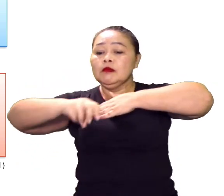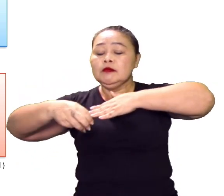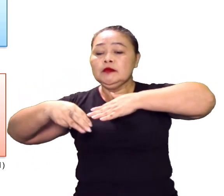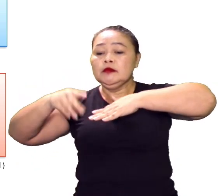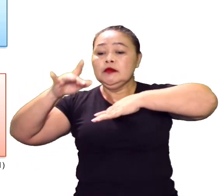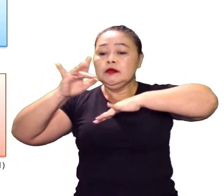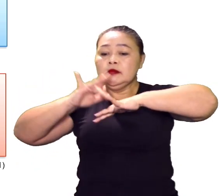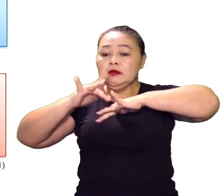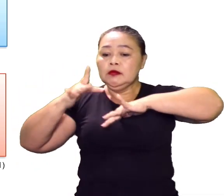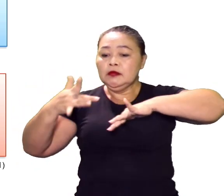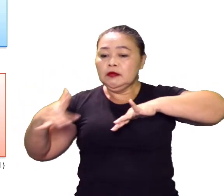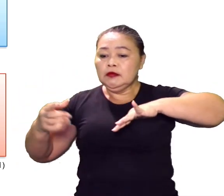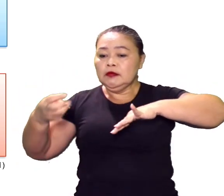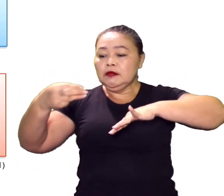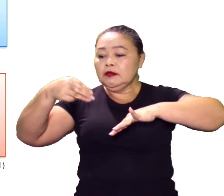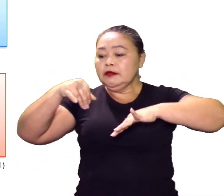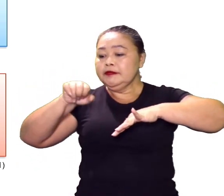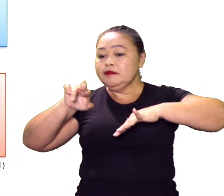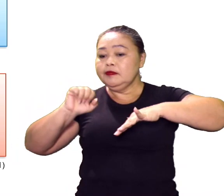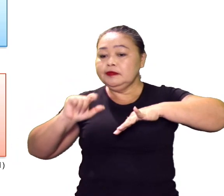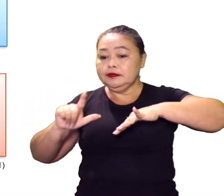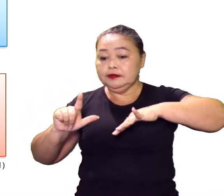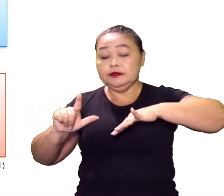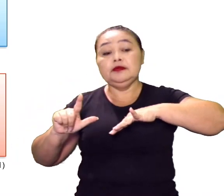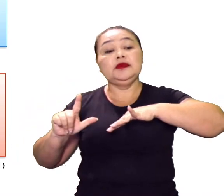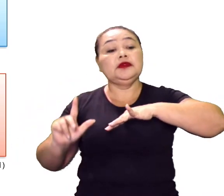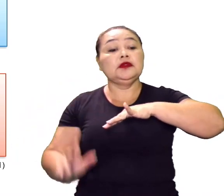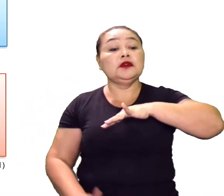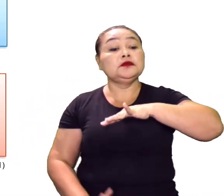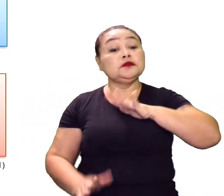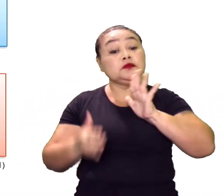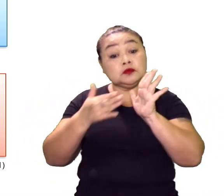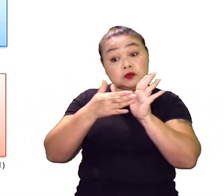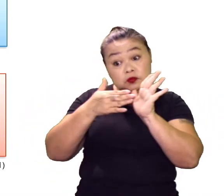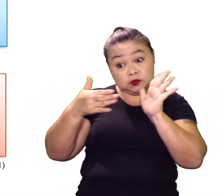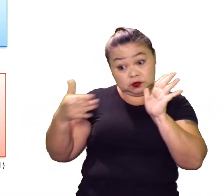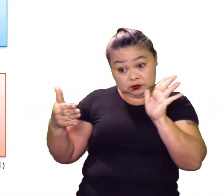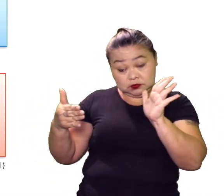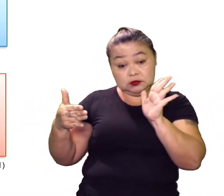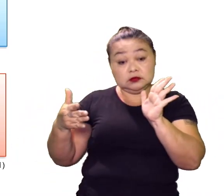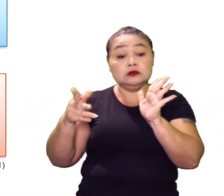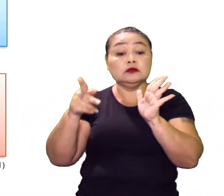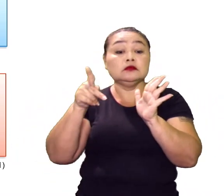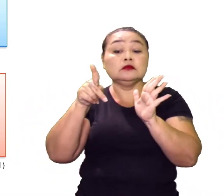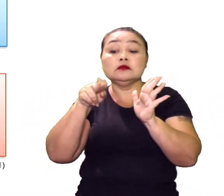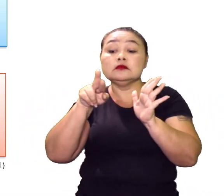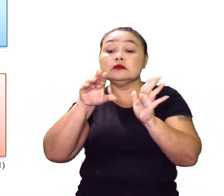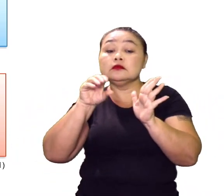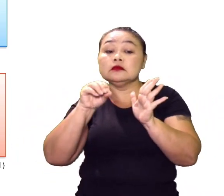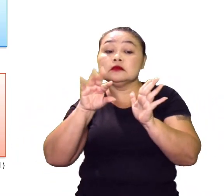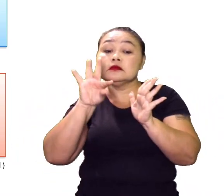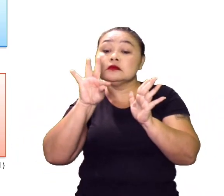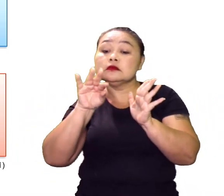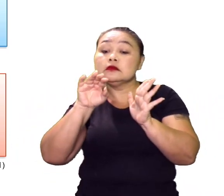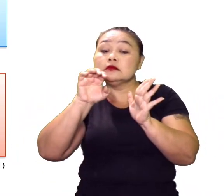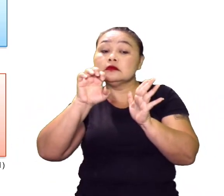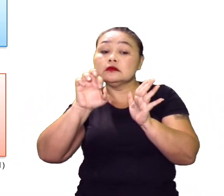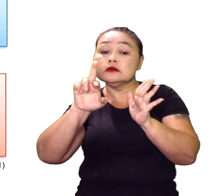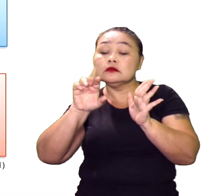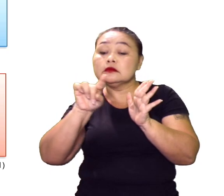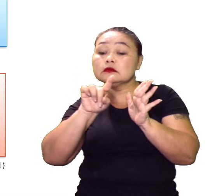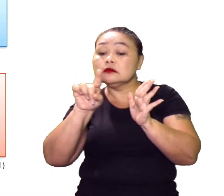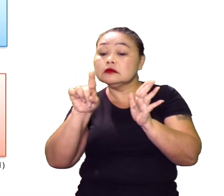recursos minerais. Já no período proterozoico, formaram-se terrenos com